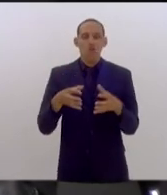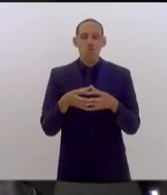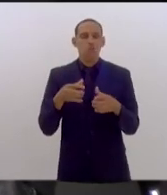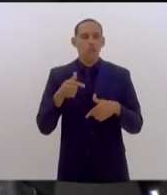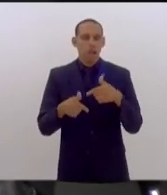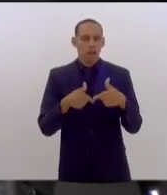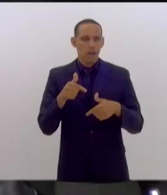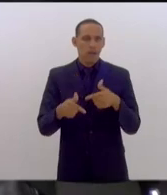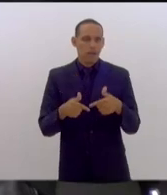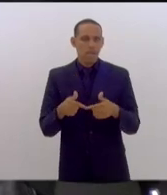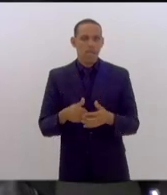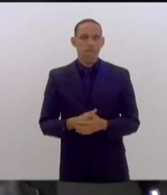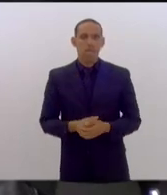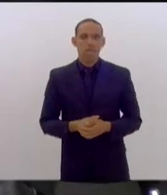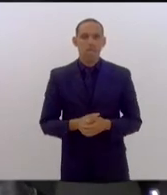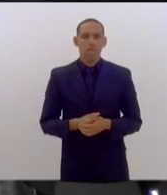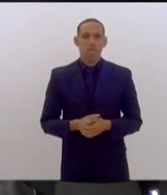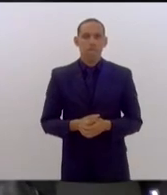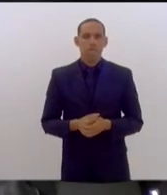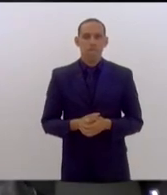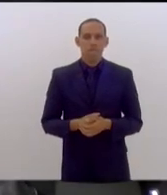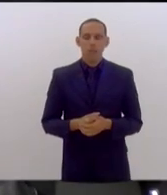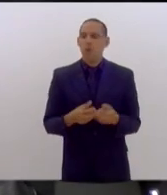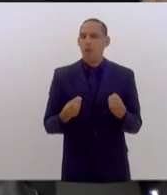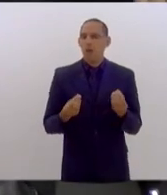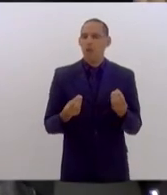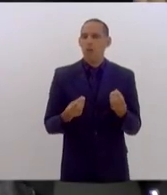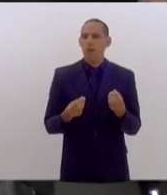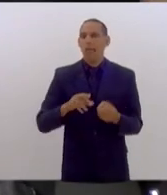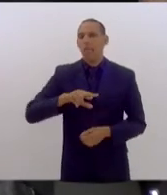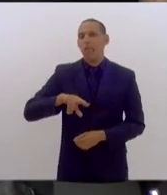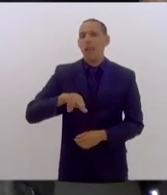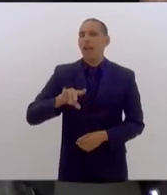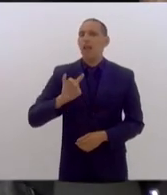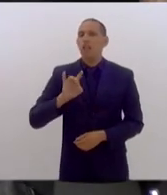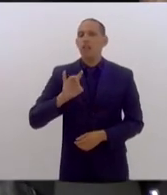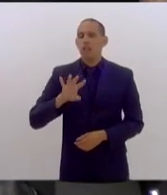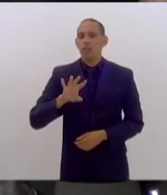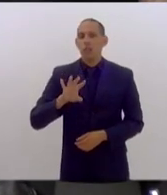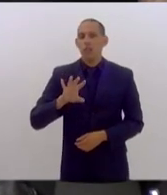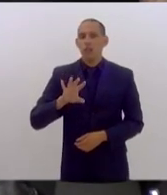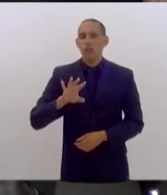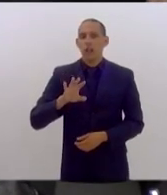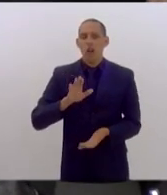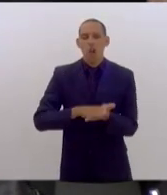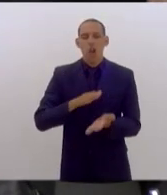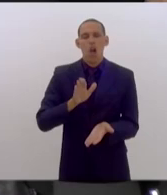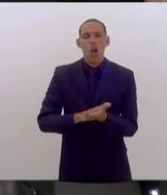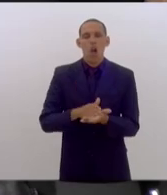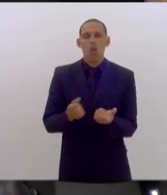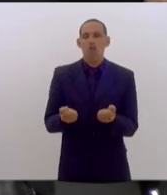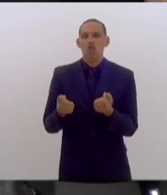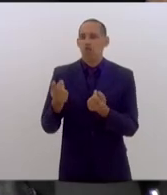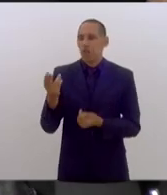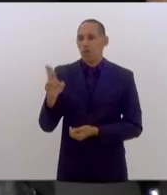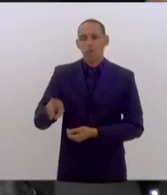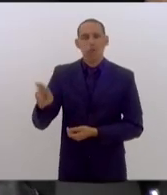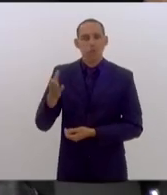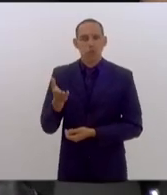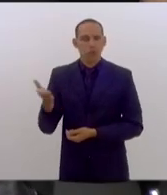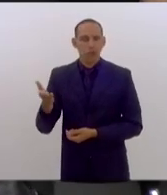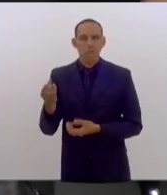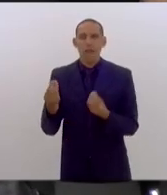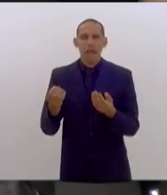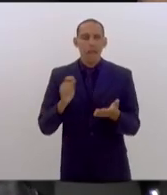trabalho aí sua fecha assim não se baseia exclusivamente na na cobrança de tarifa usuário como forma de